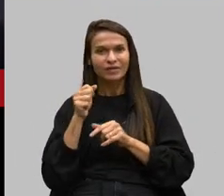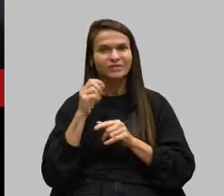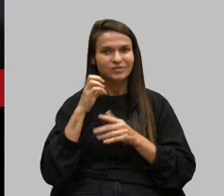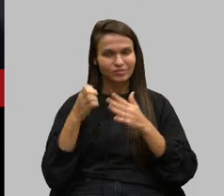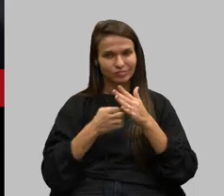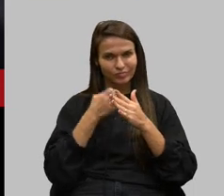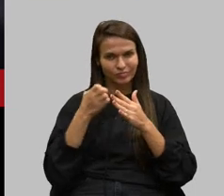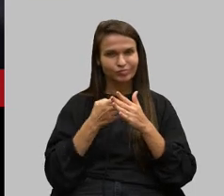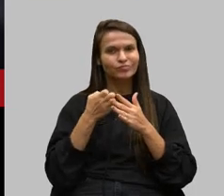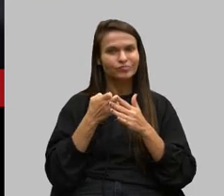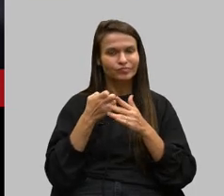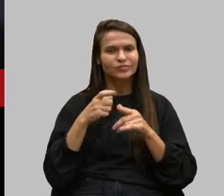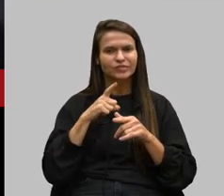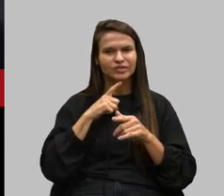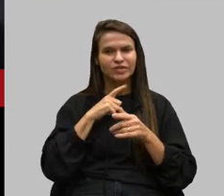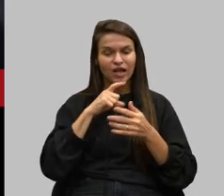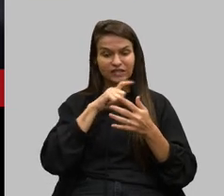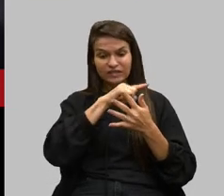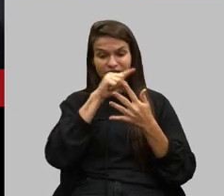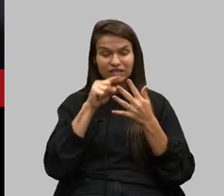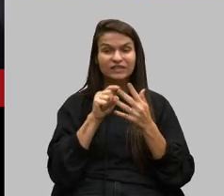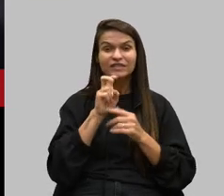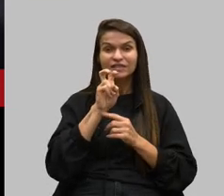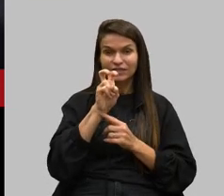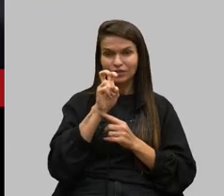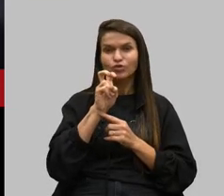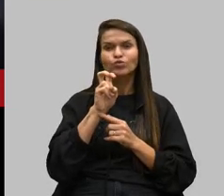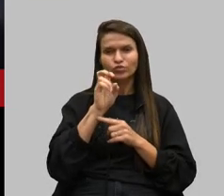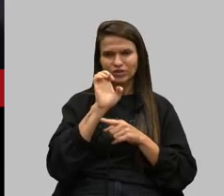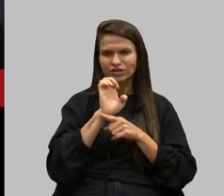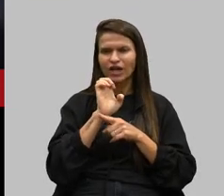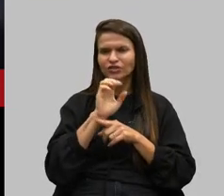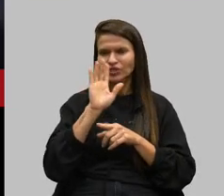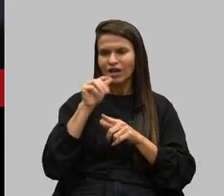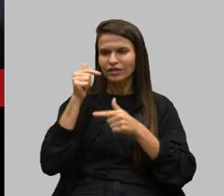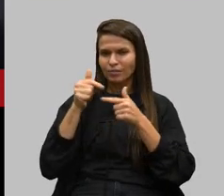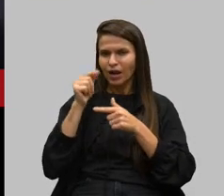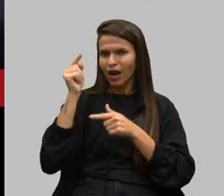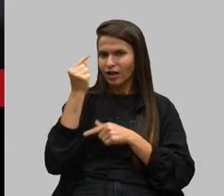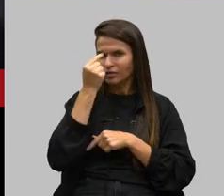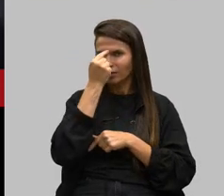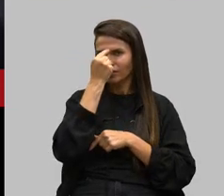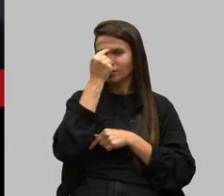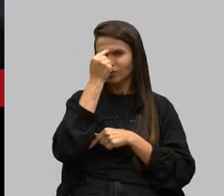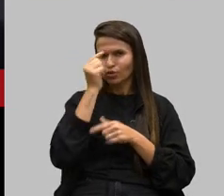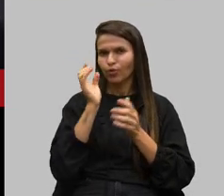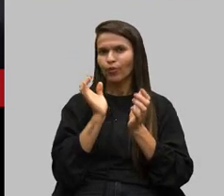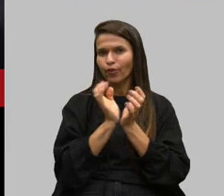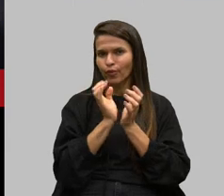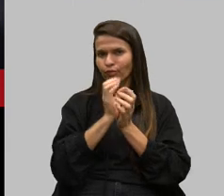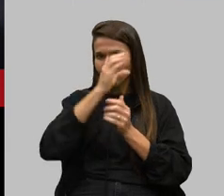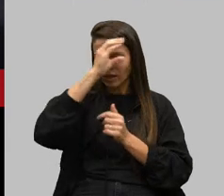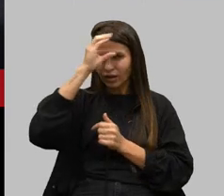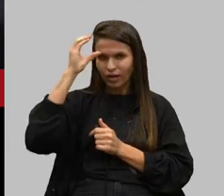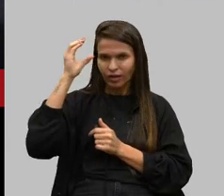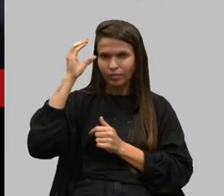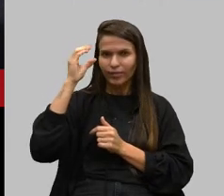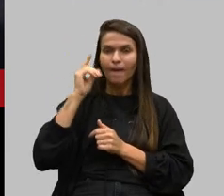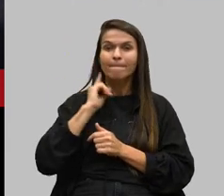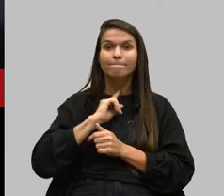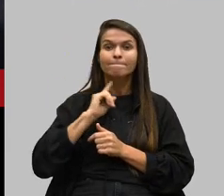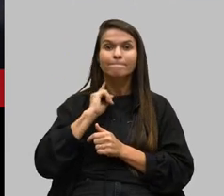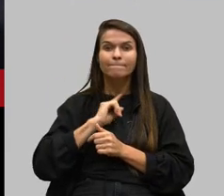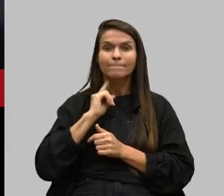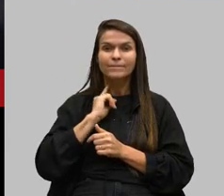temos cinco estados trabalhando lá já com o pessoal da a câmara Minas Brasil